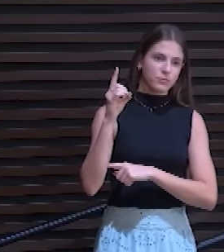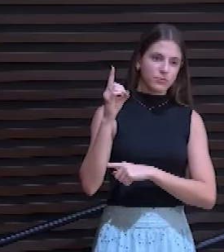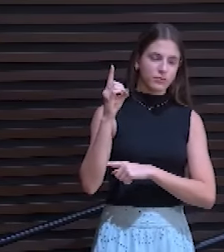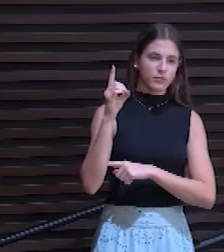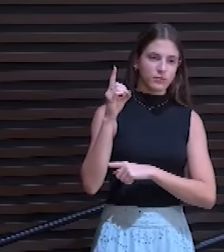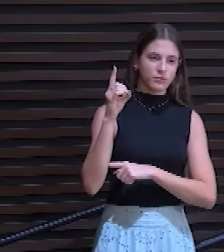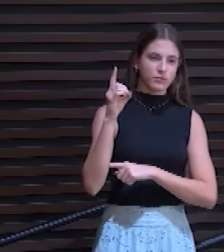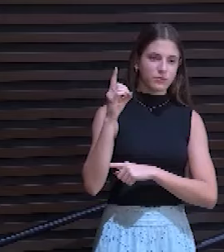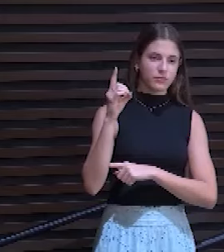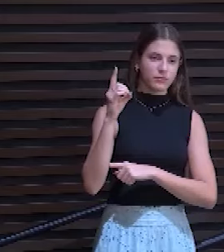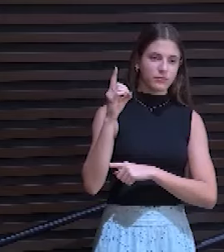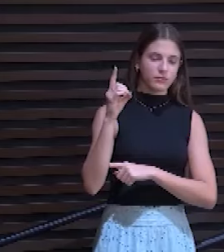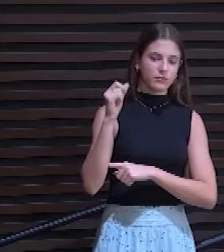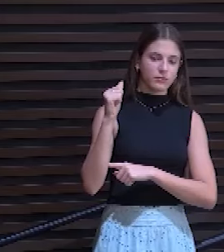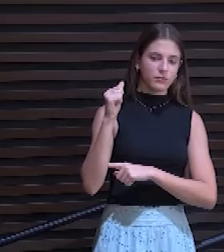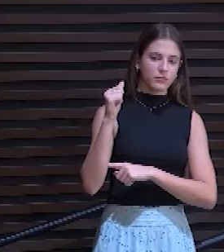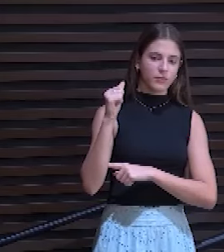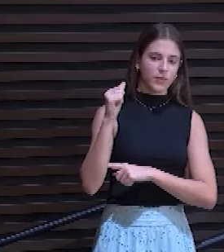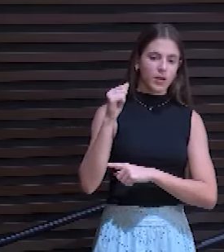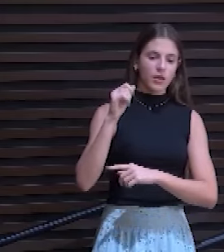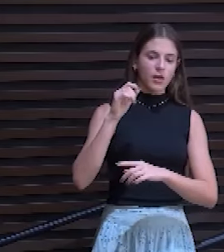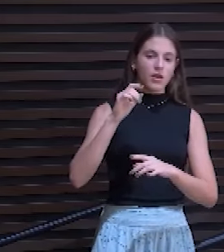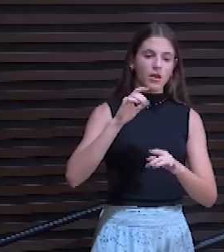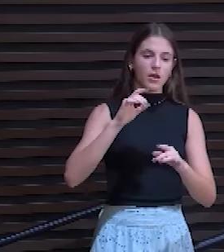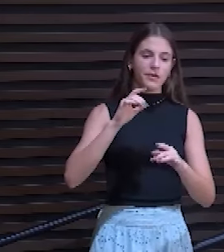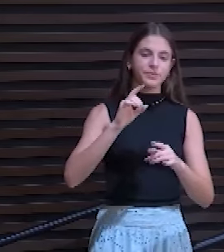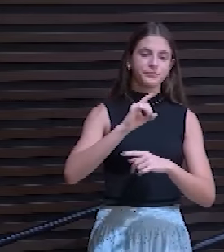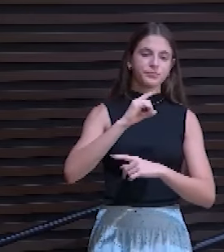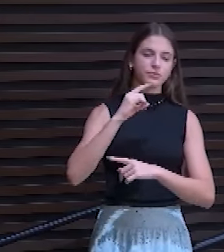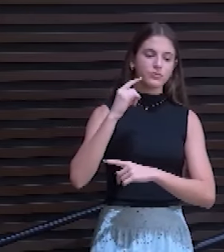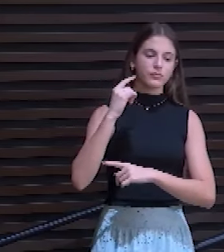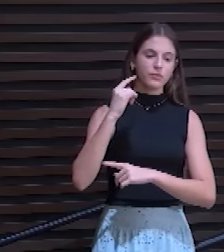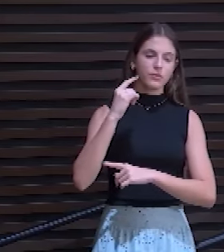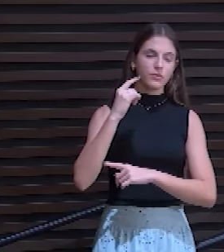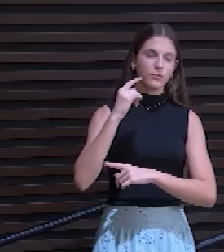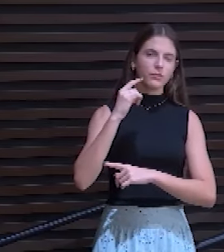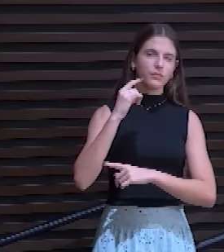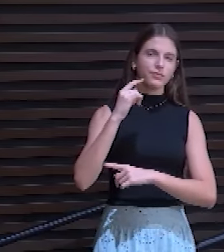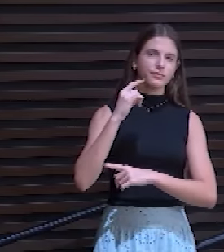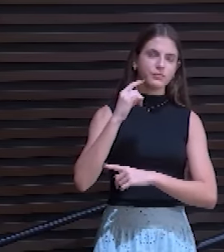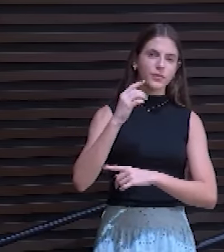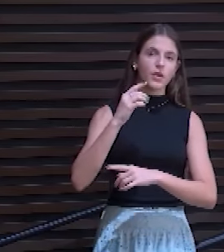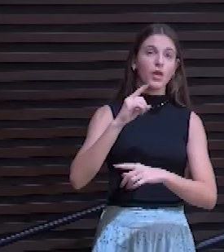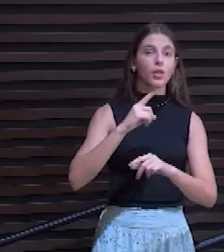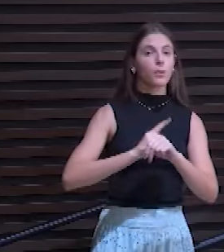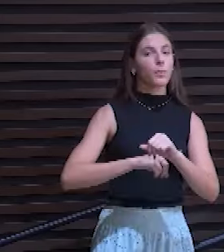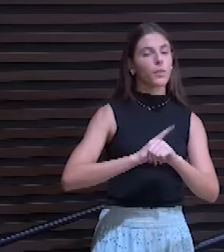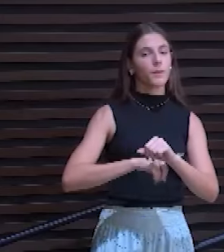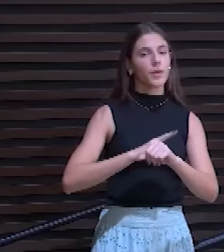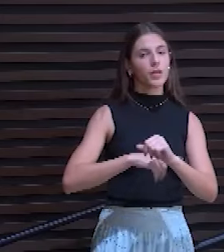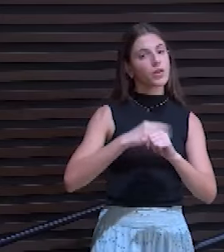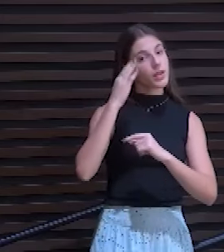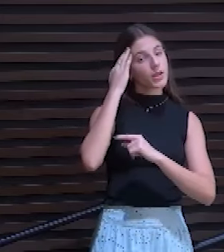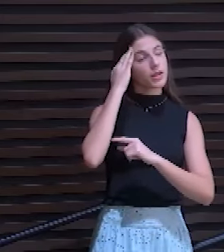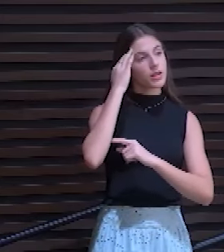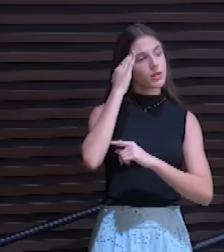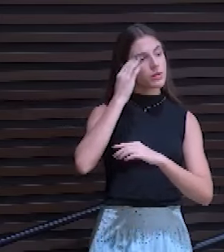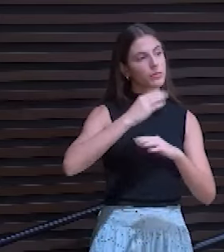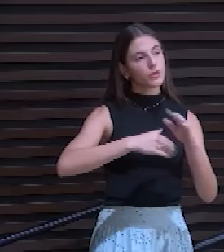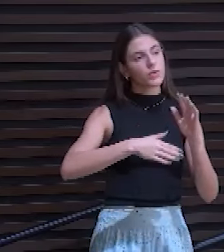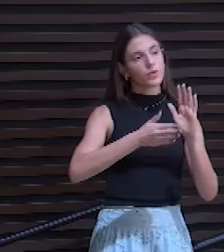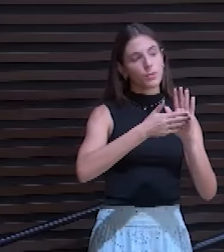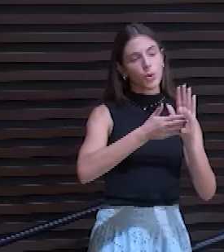notariamente egoísta, abusiva ou destrutiva. Ela envolve uma mudança sutil no pensamento e na motivação, que acaba